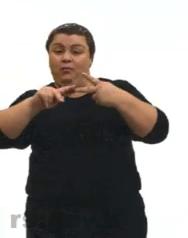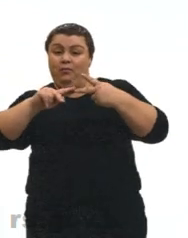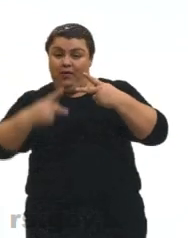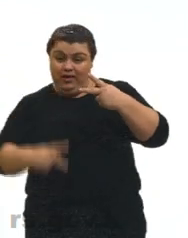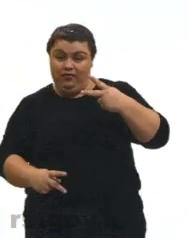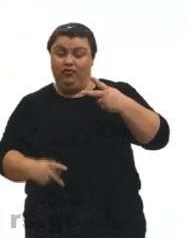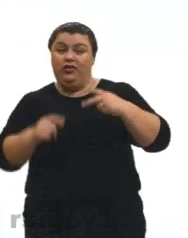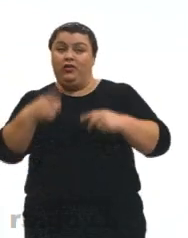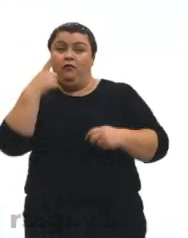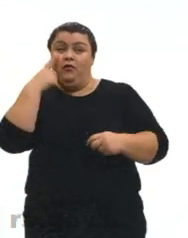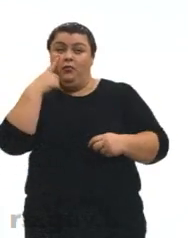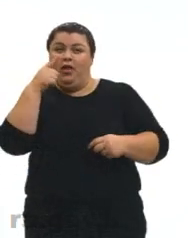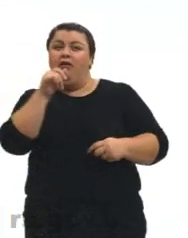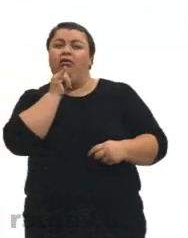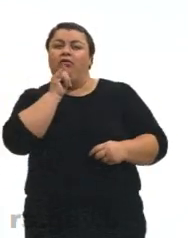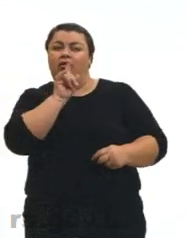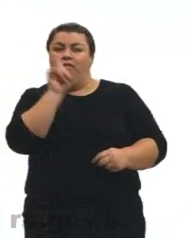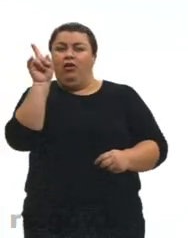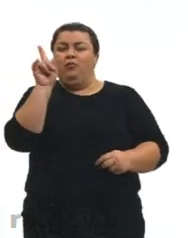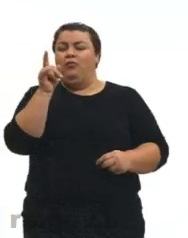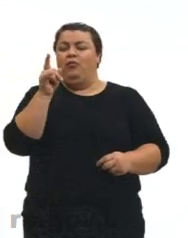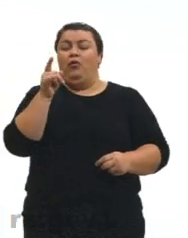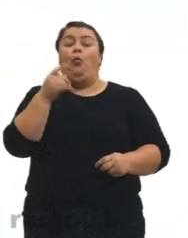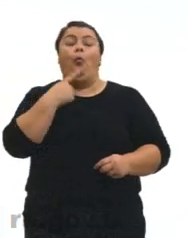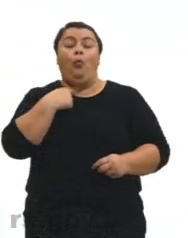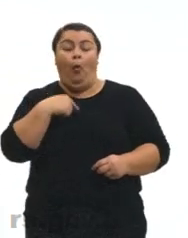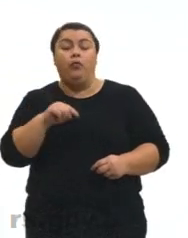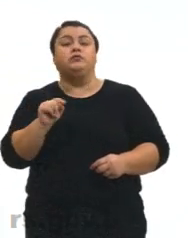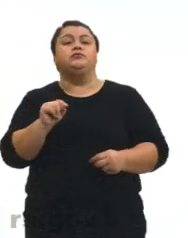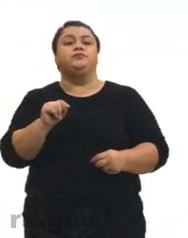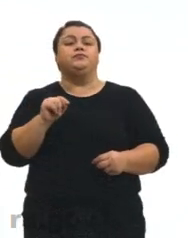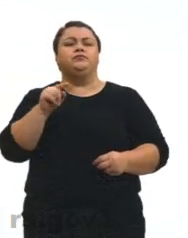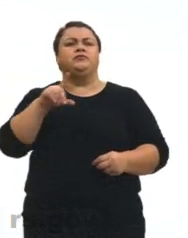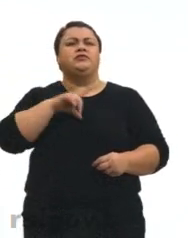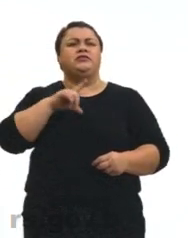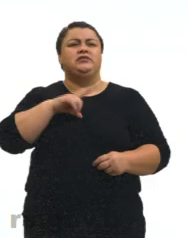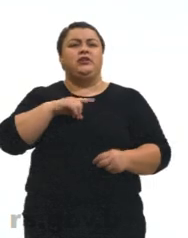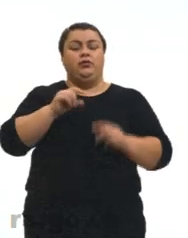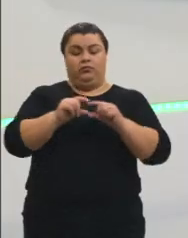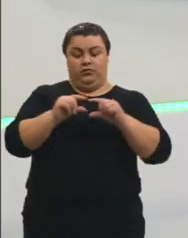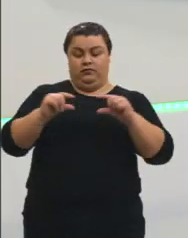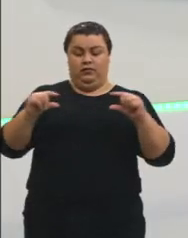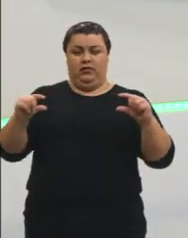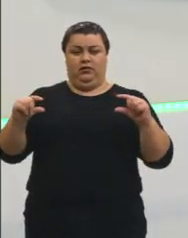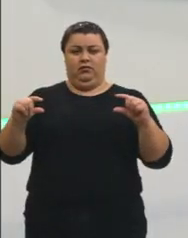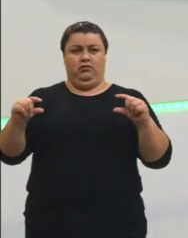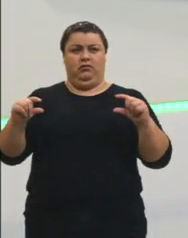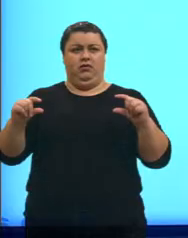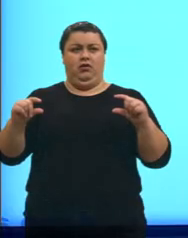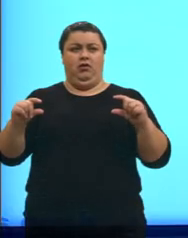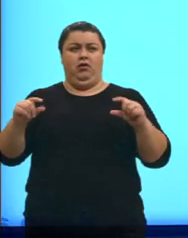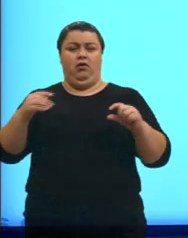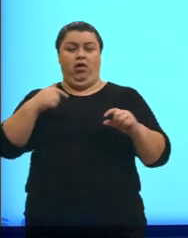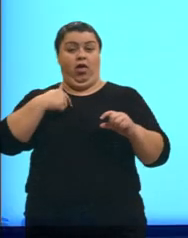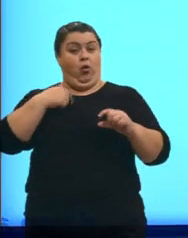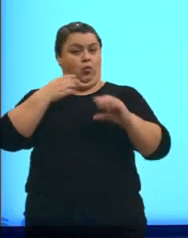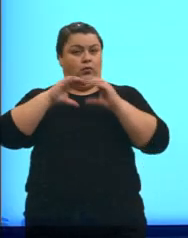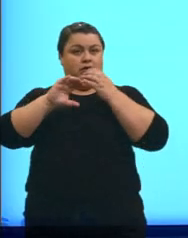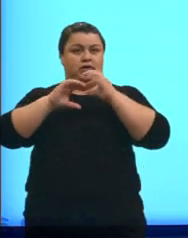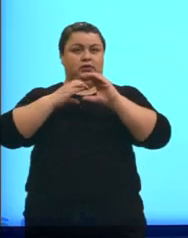esse exemplo aqui eu acho esse exemplo Fantástico a gente tem aqui uma frase Eu